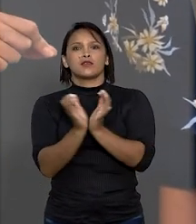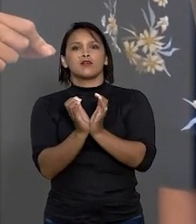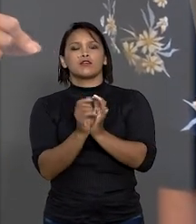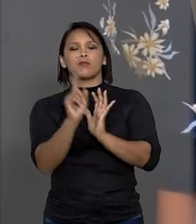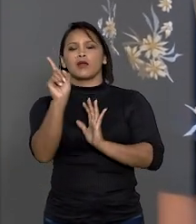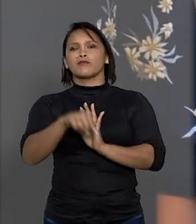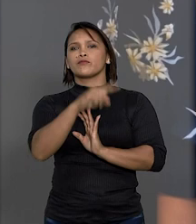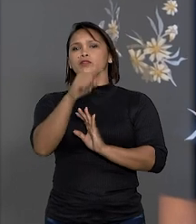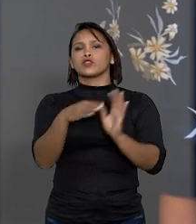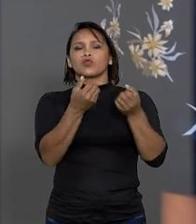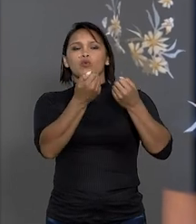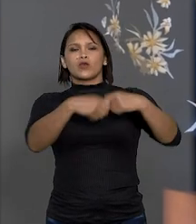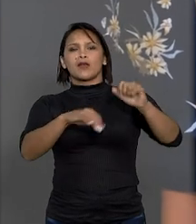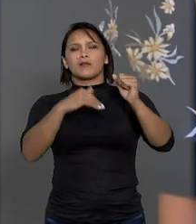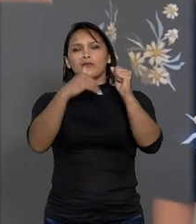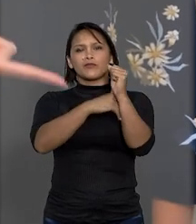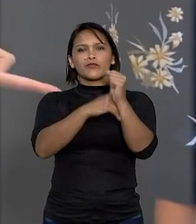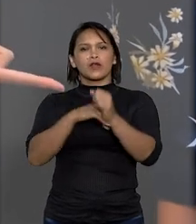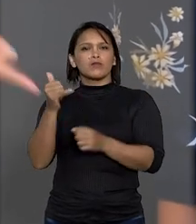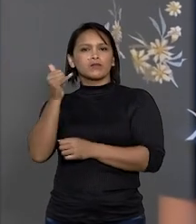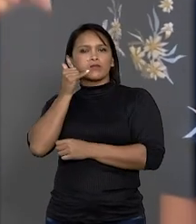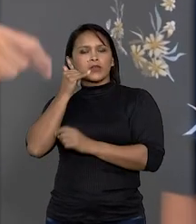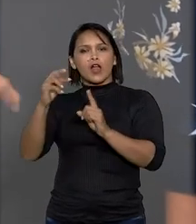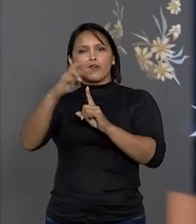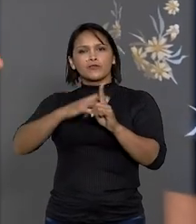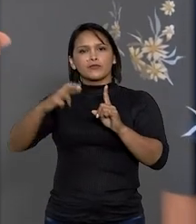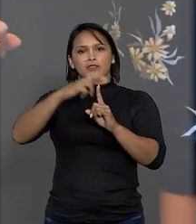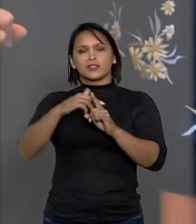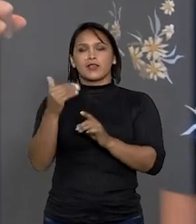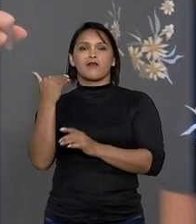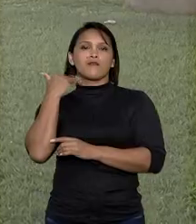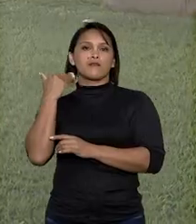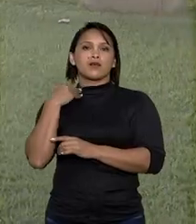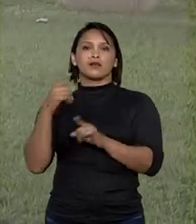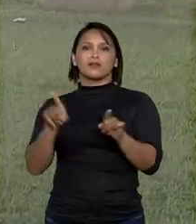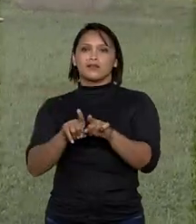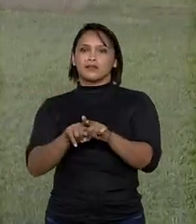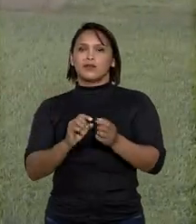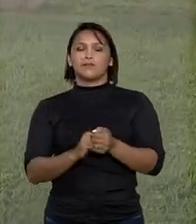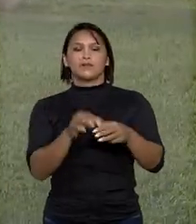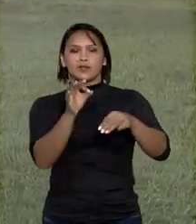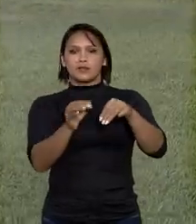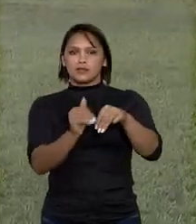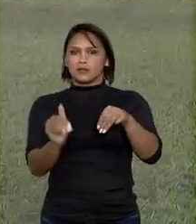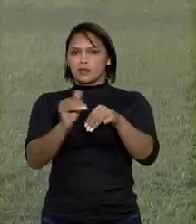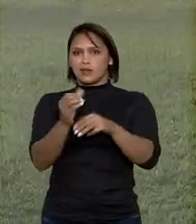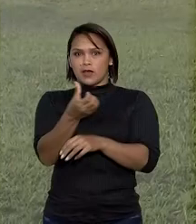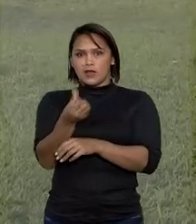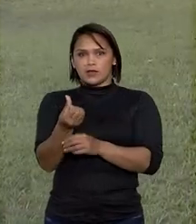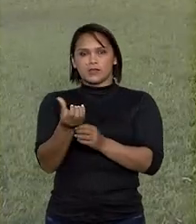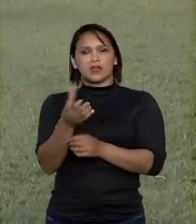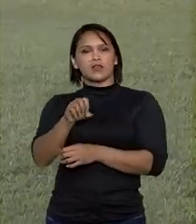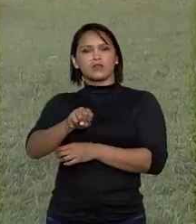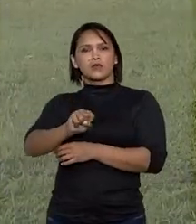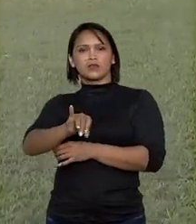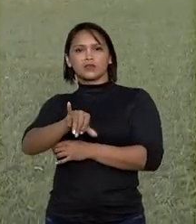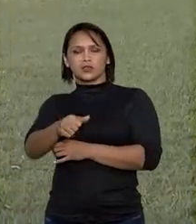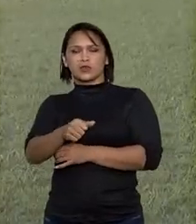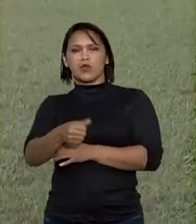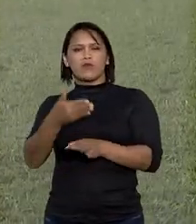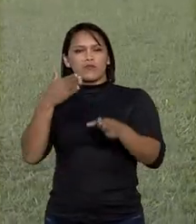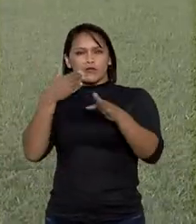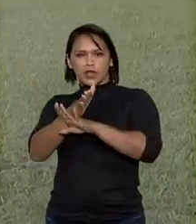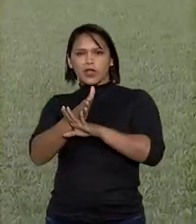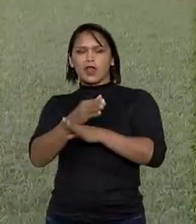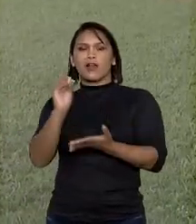invalidou quebra de sigilos telefônicos fiscal e bancário Os ministros da sexta turma do STJ